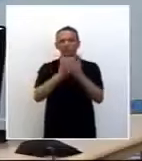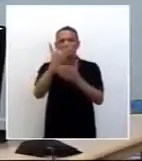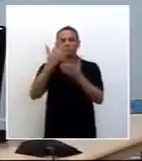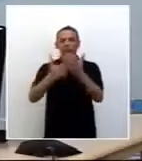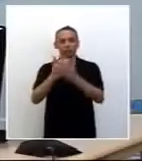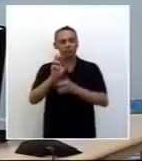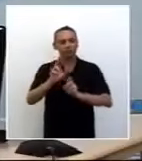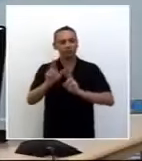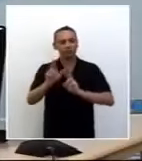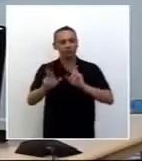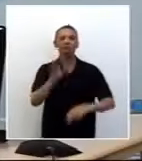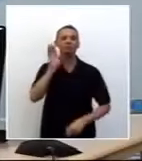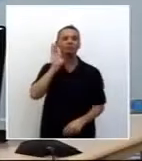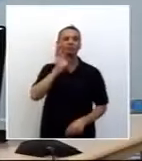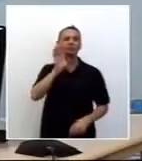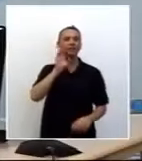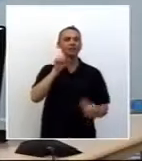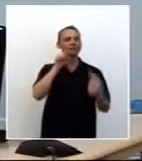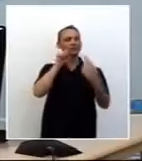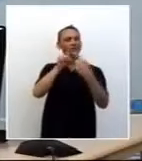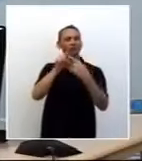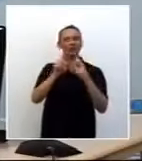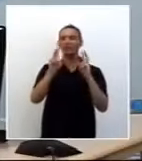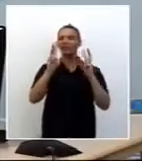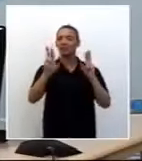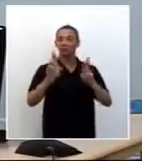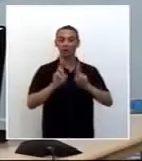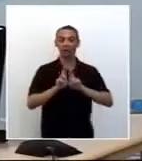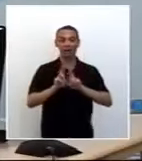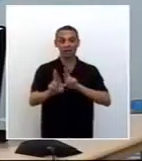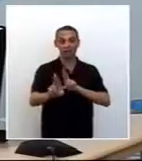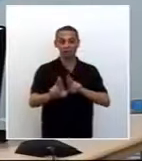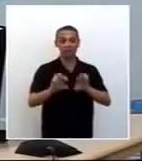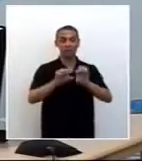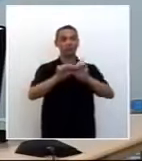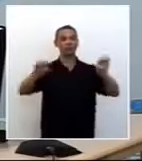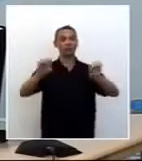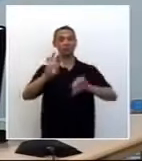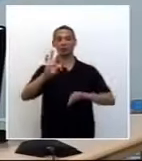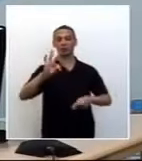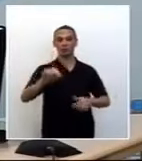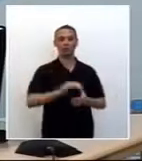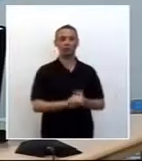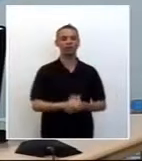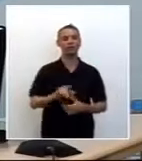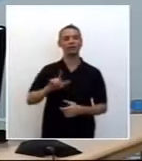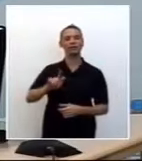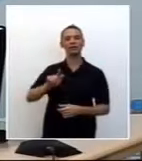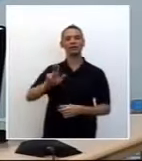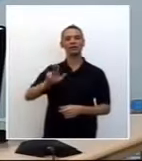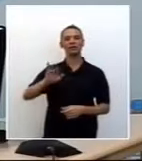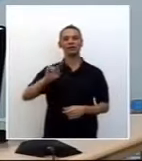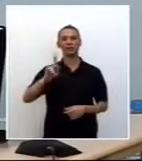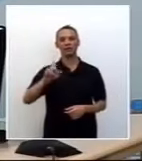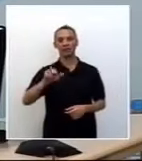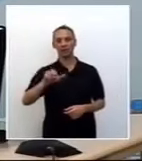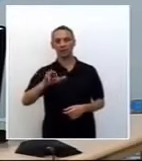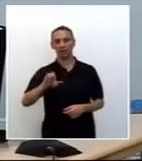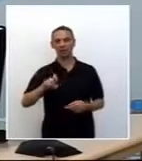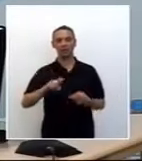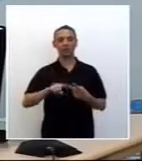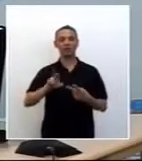aqui o legal que eles fizeram o que você pediu Antônio deram resposta bem completinho em lata com o Guilherme o Rian